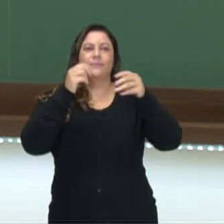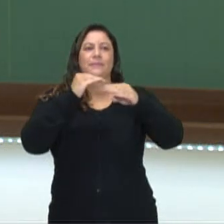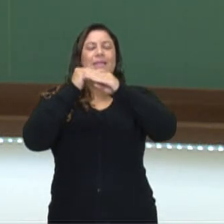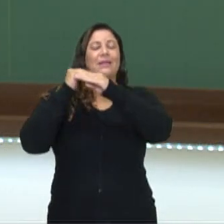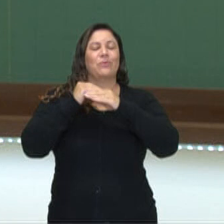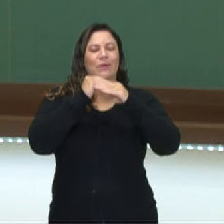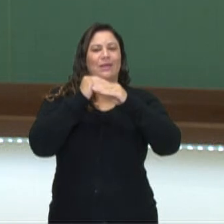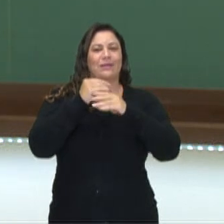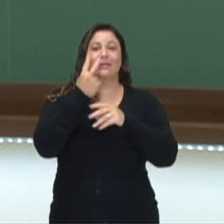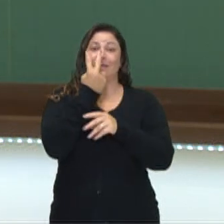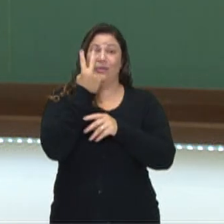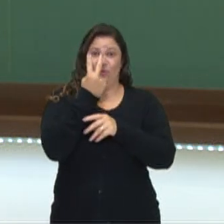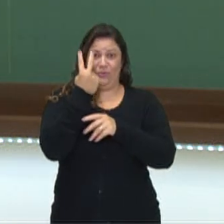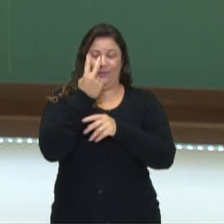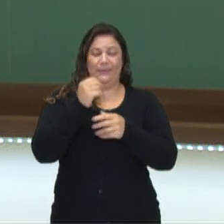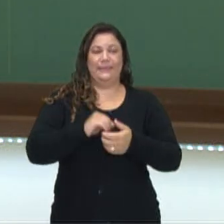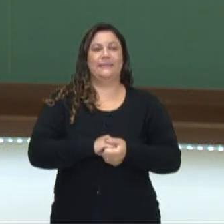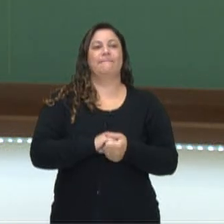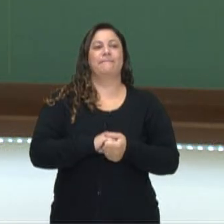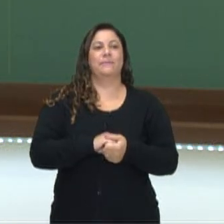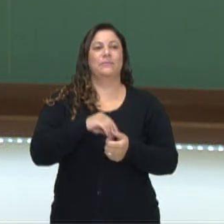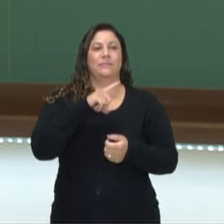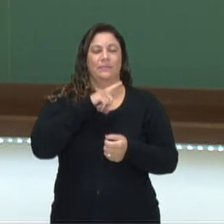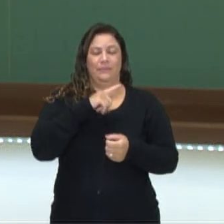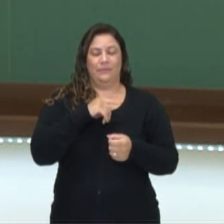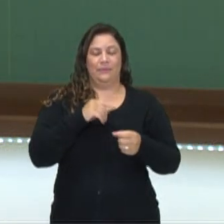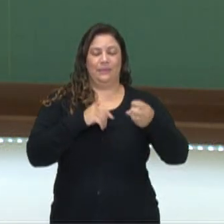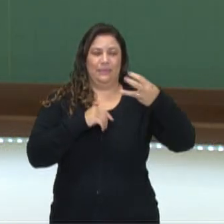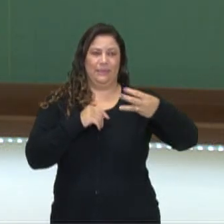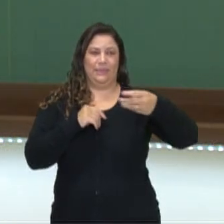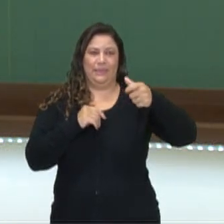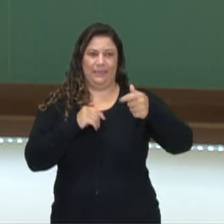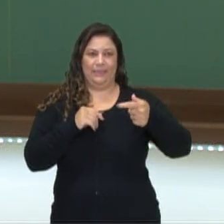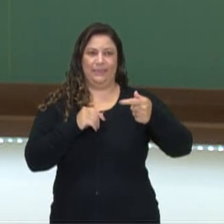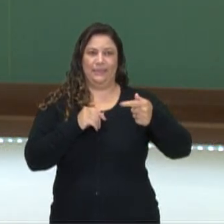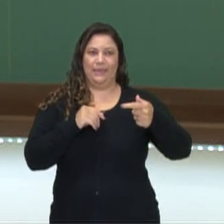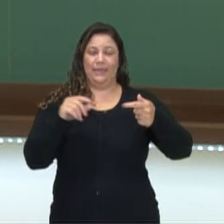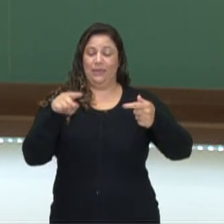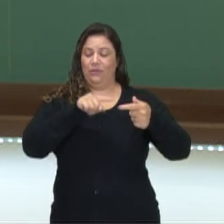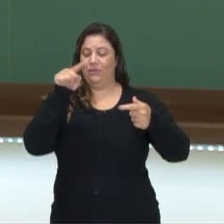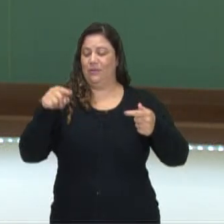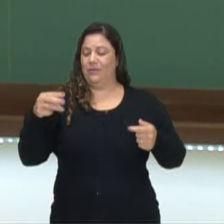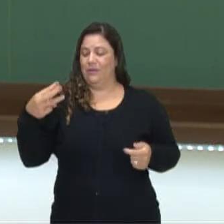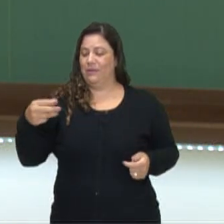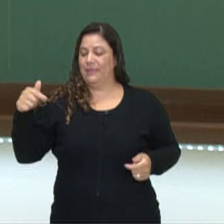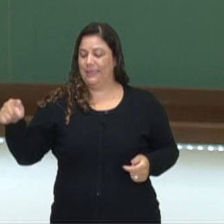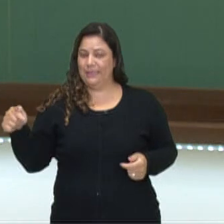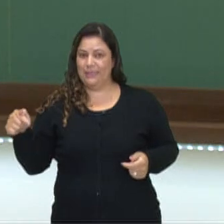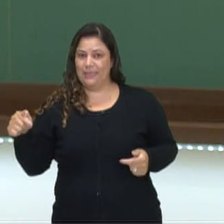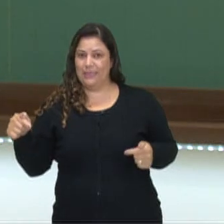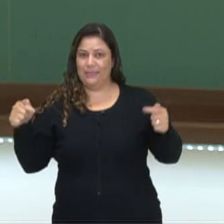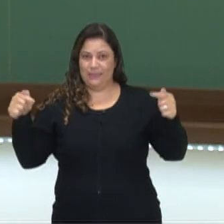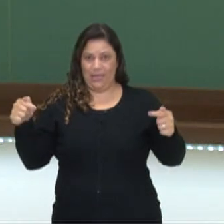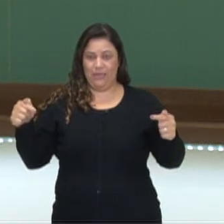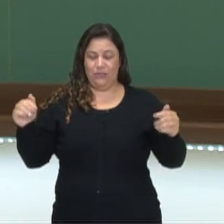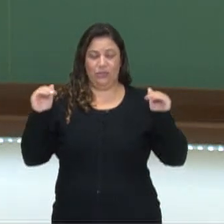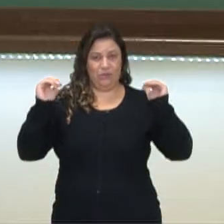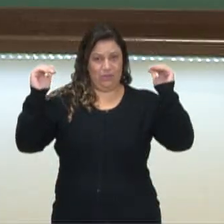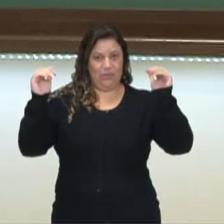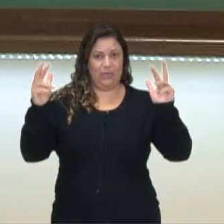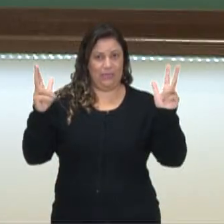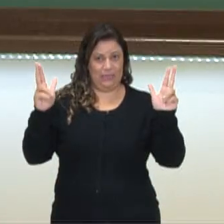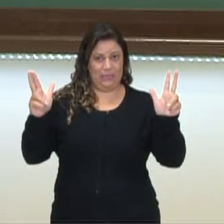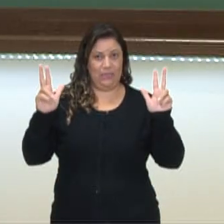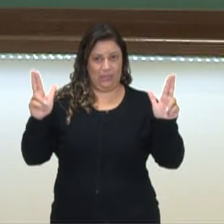igualdade tem dois fatores. Então, eu tenho dois fatores aqui e dois fatores aqui. Se eu tenho uma igualdade, tá dizendo